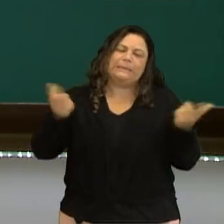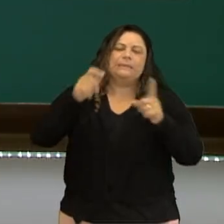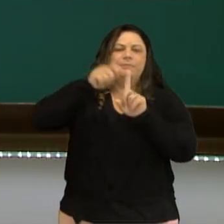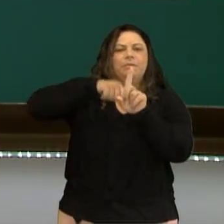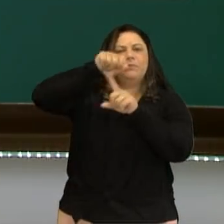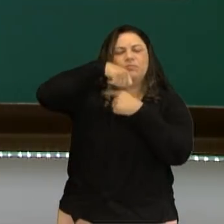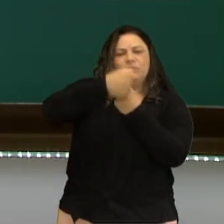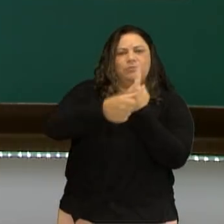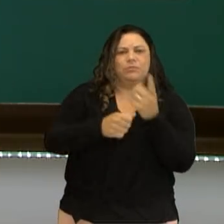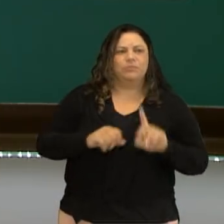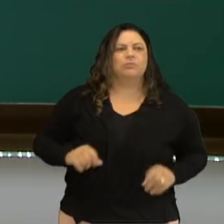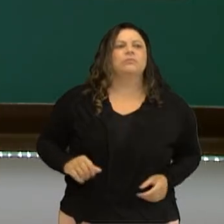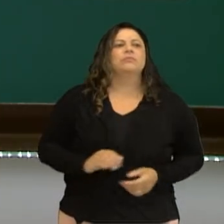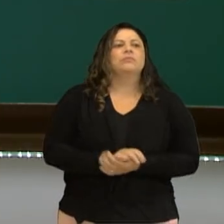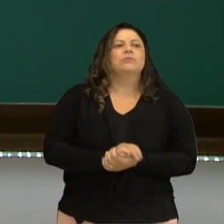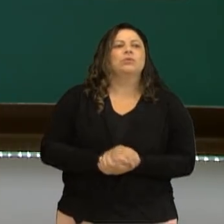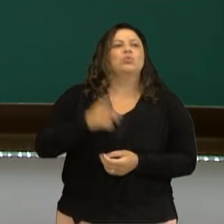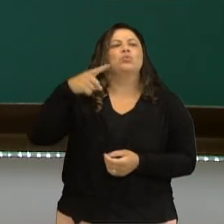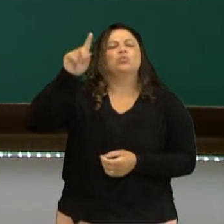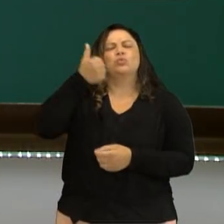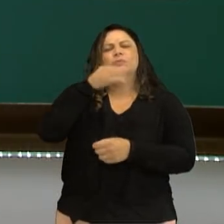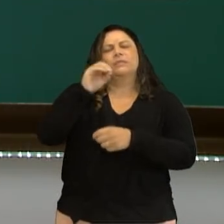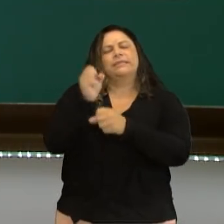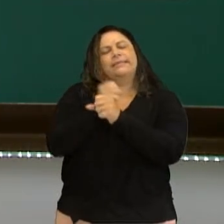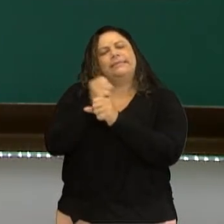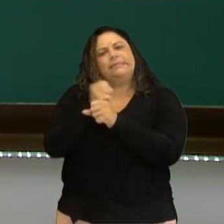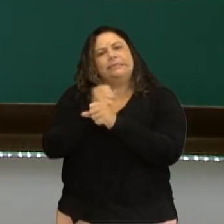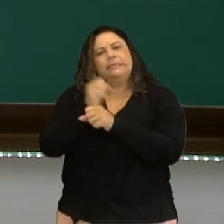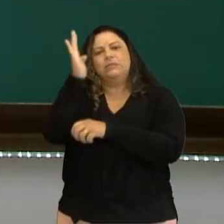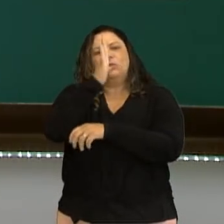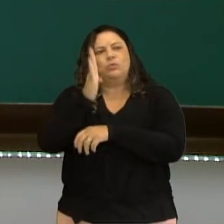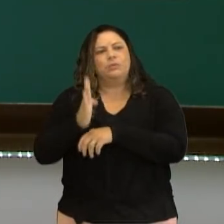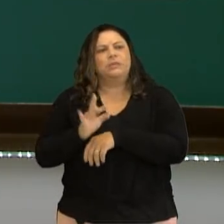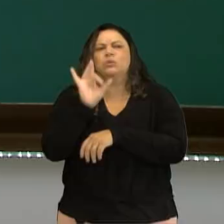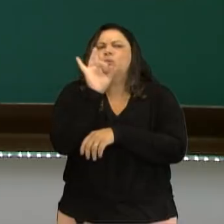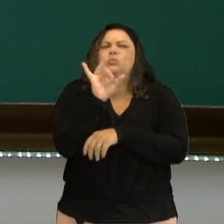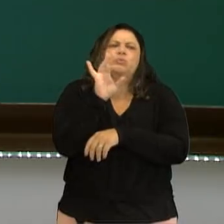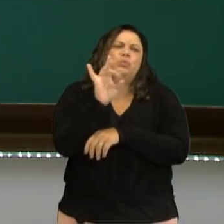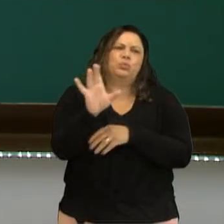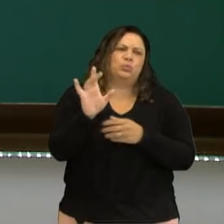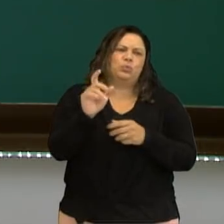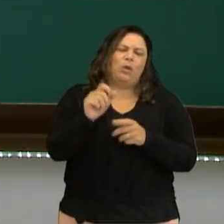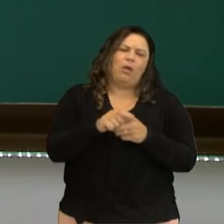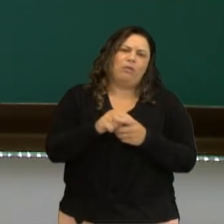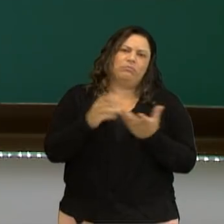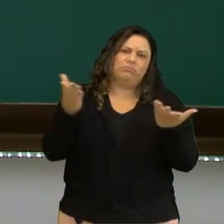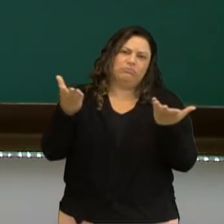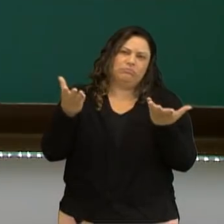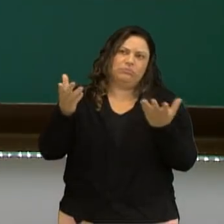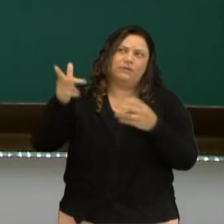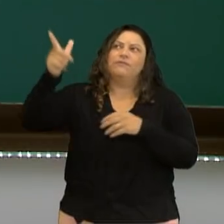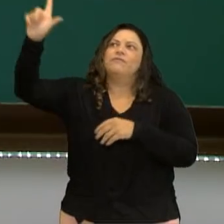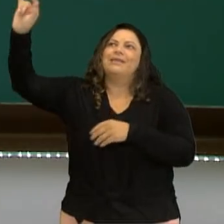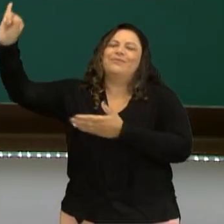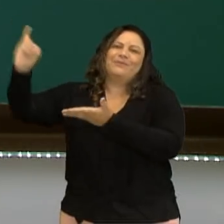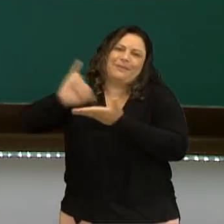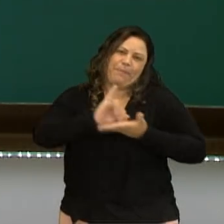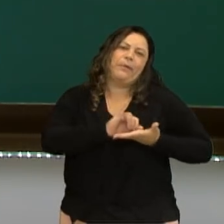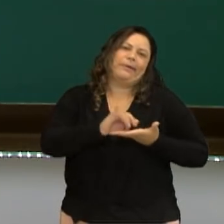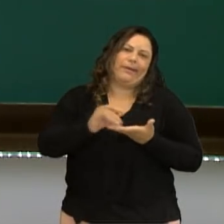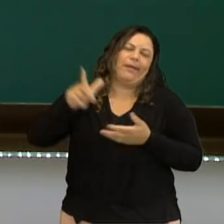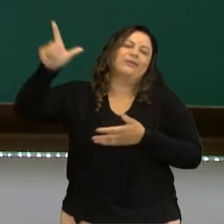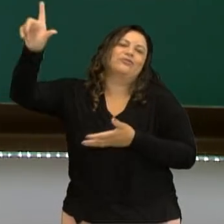for possível. Nos últimos 10 anos, o Brasil apresentou apenas casos importados, pessoas que